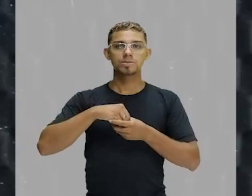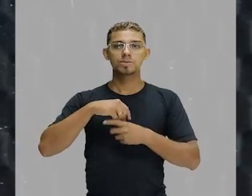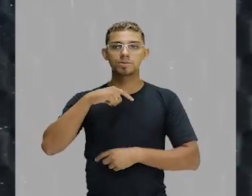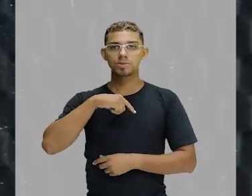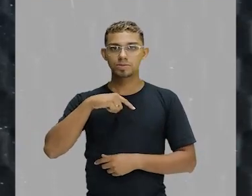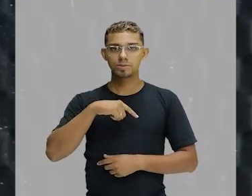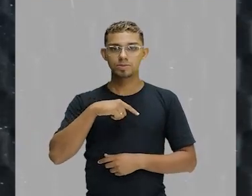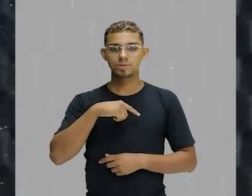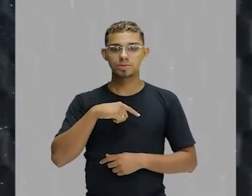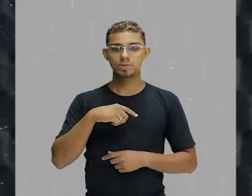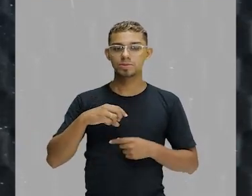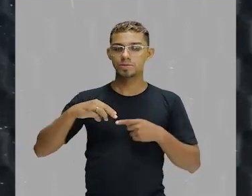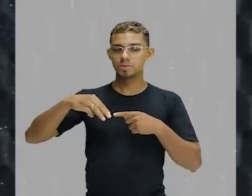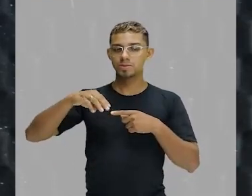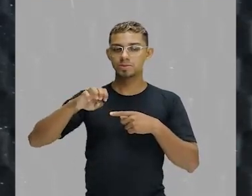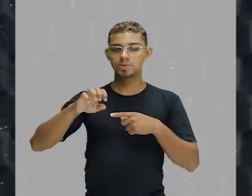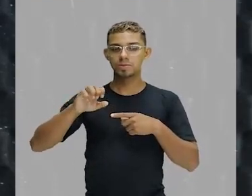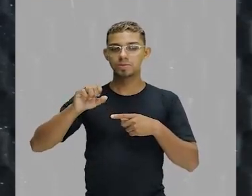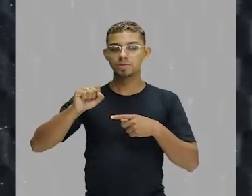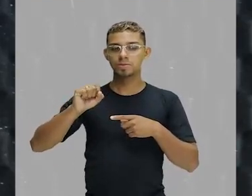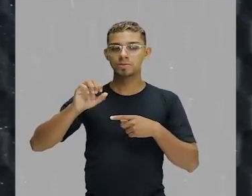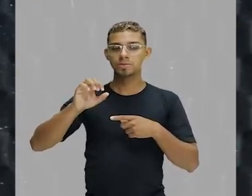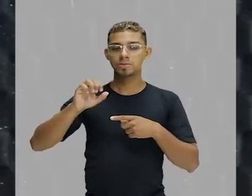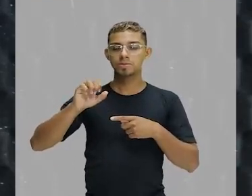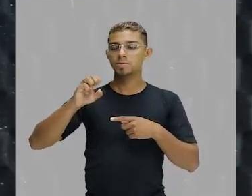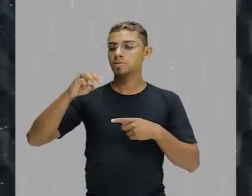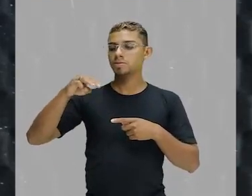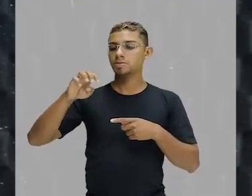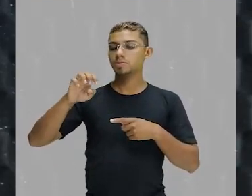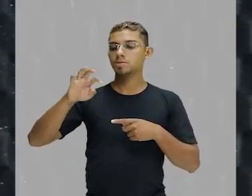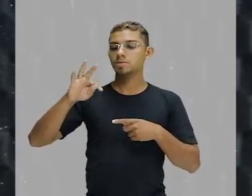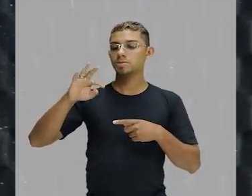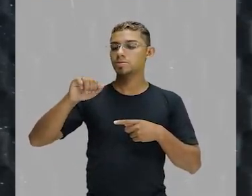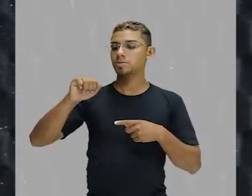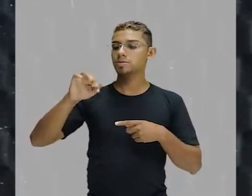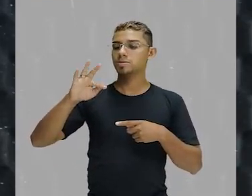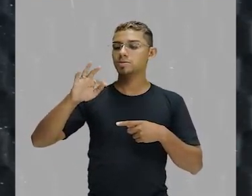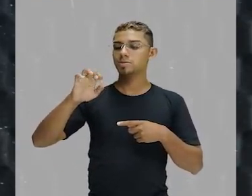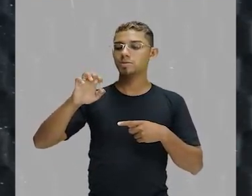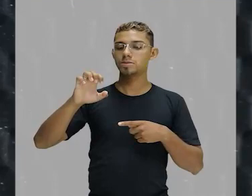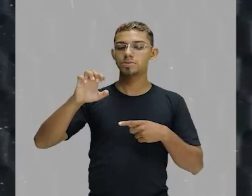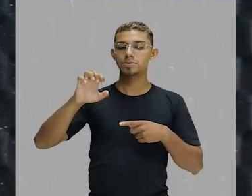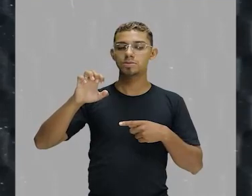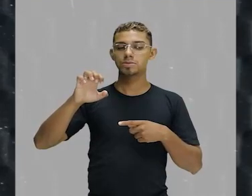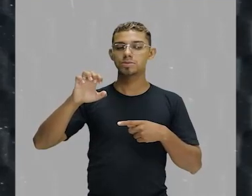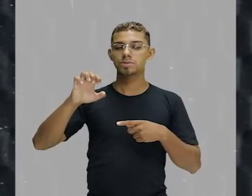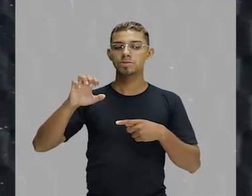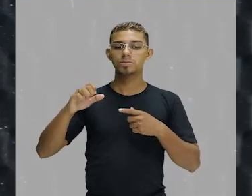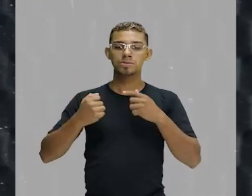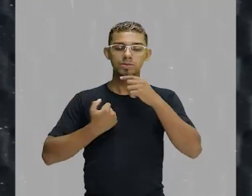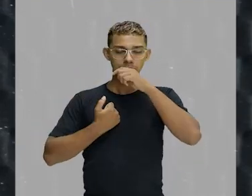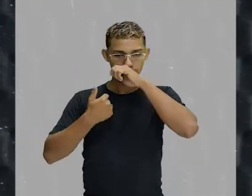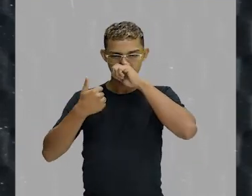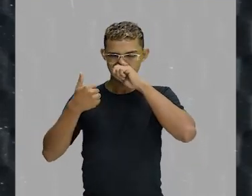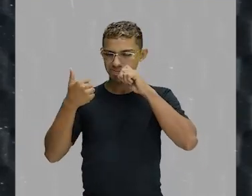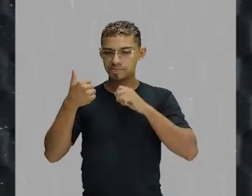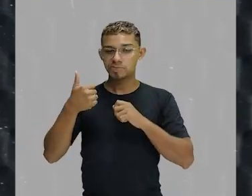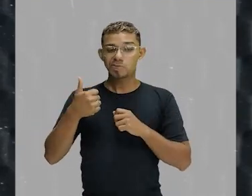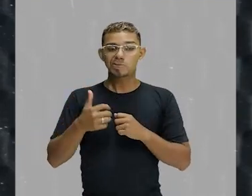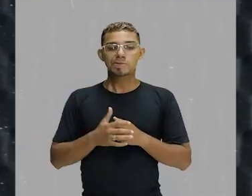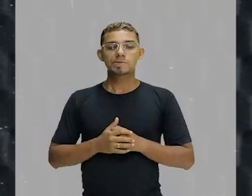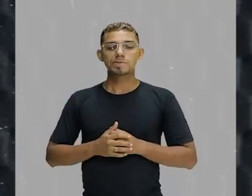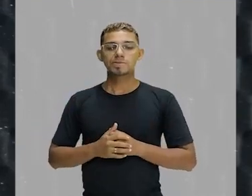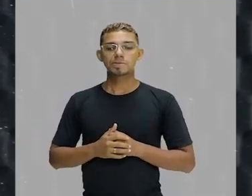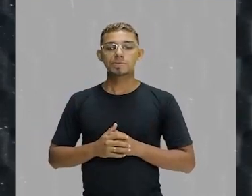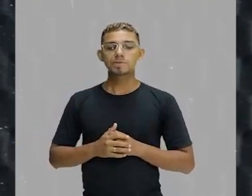aqui, então é metáfase 1. Então, depois da metáfase 1, essas fibras do fuso que estão